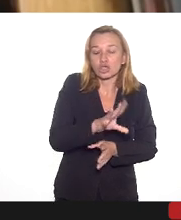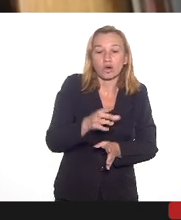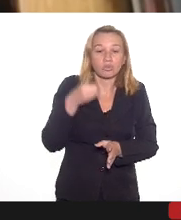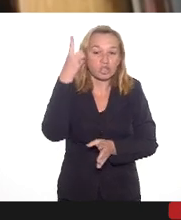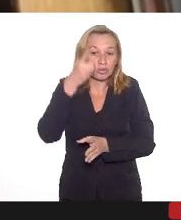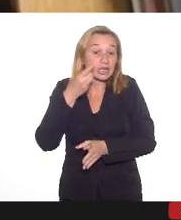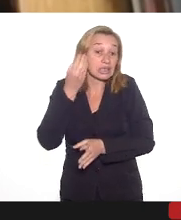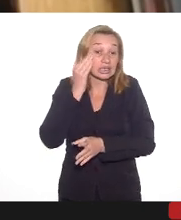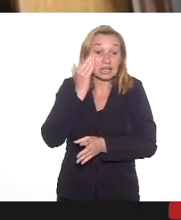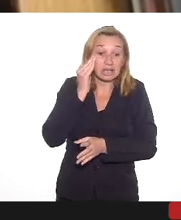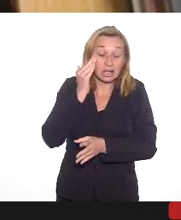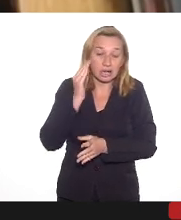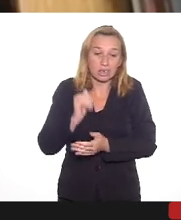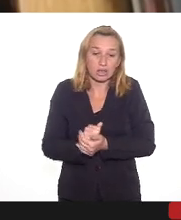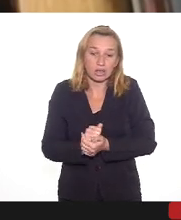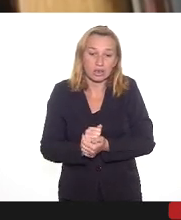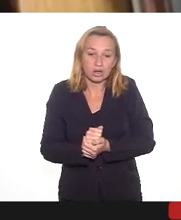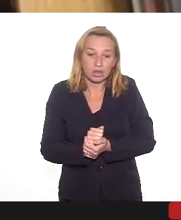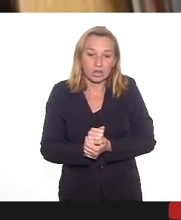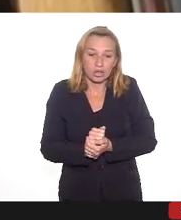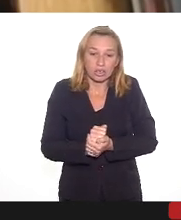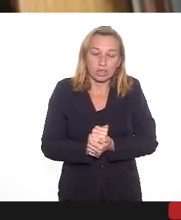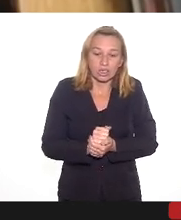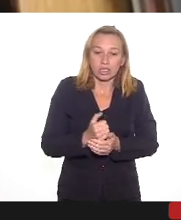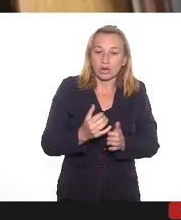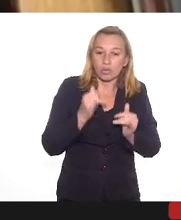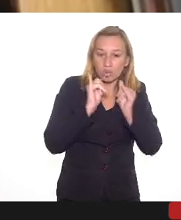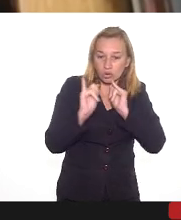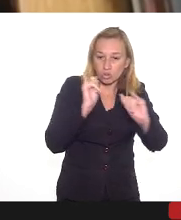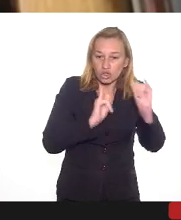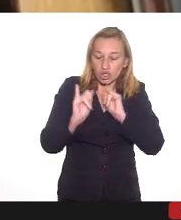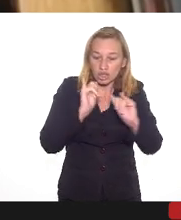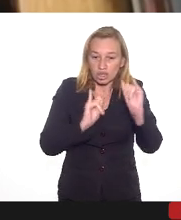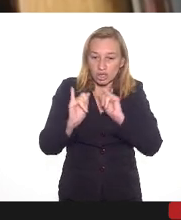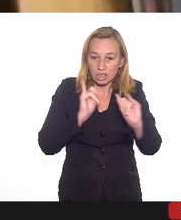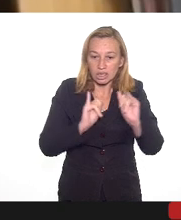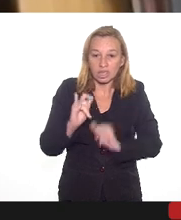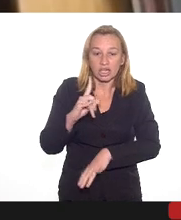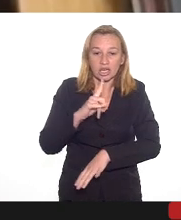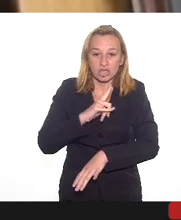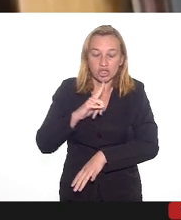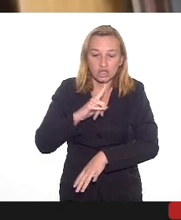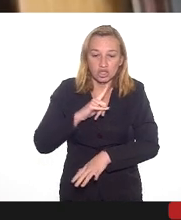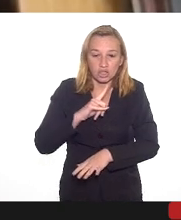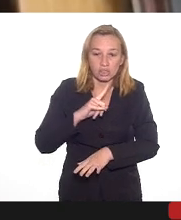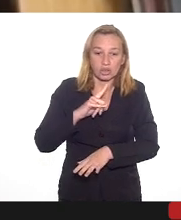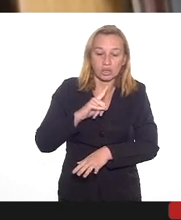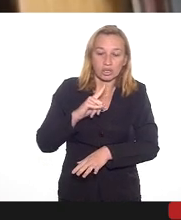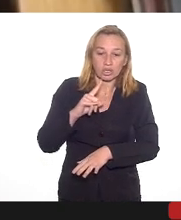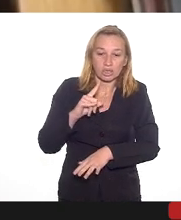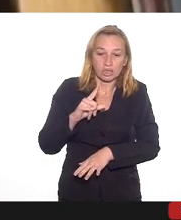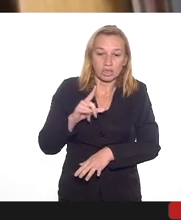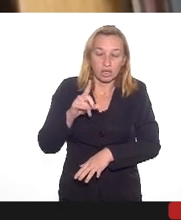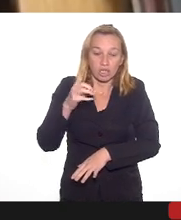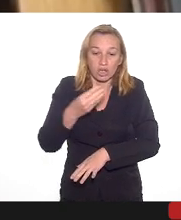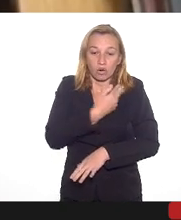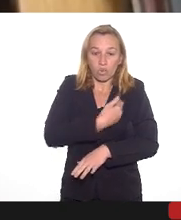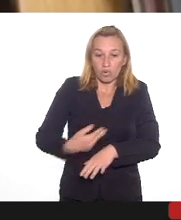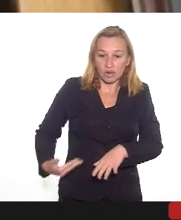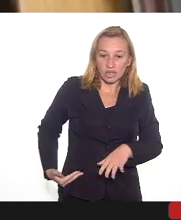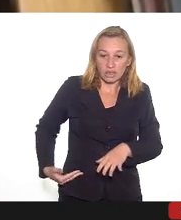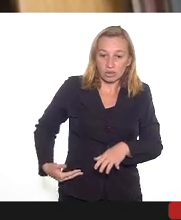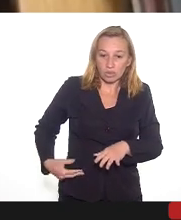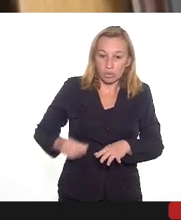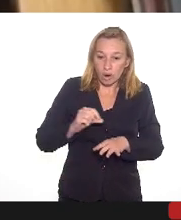ideia, o só fato de ter aparecido uma notícia de que havia pretensão do governador de dar um aumento no auxílio